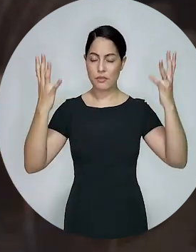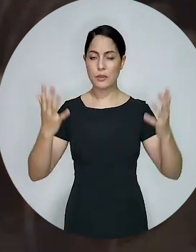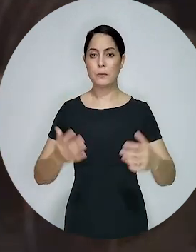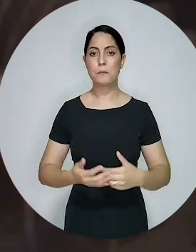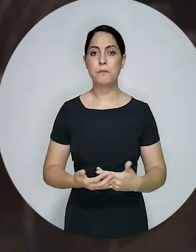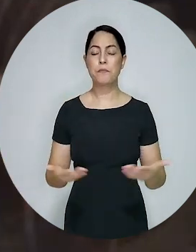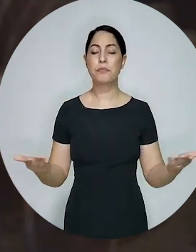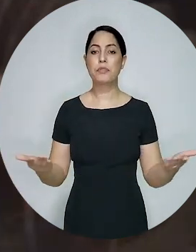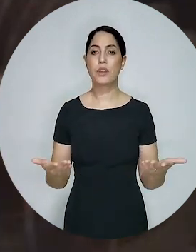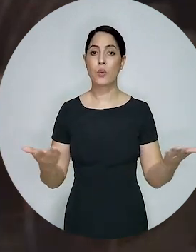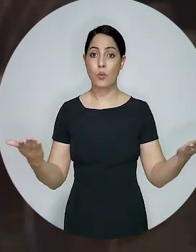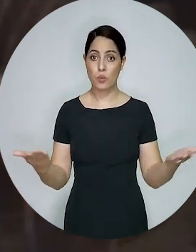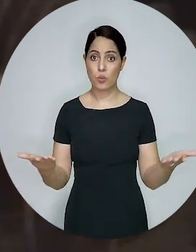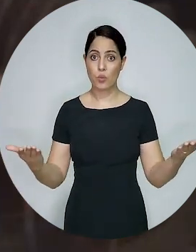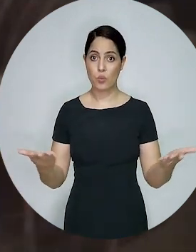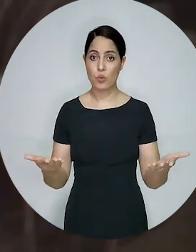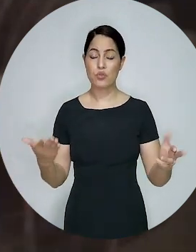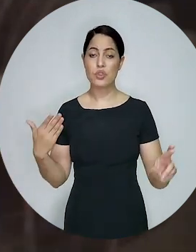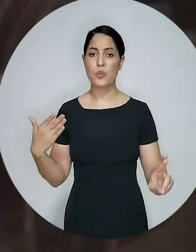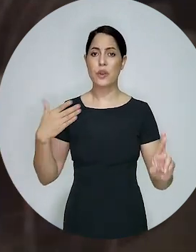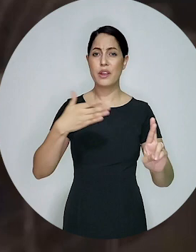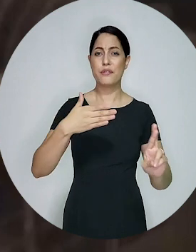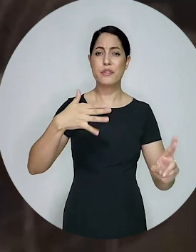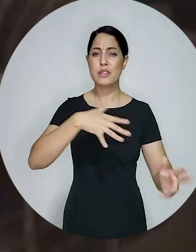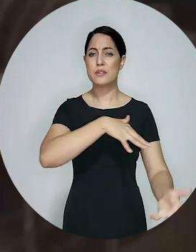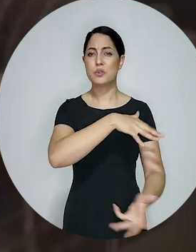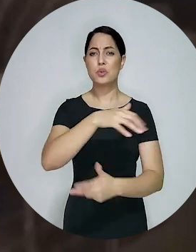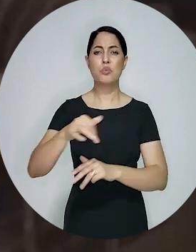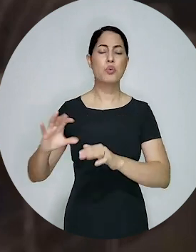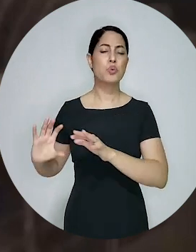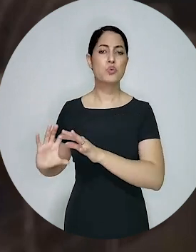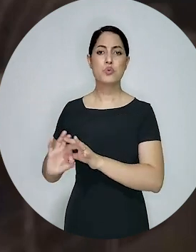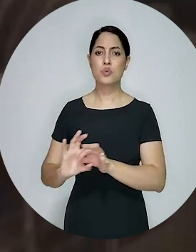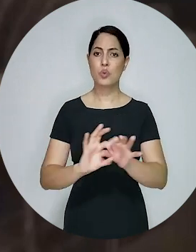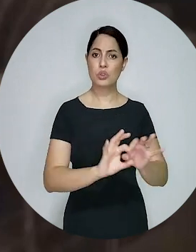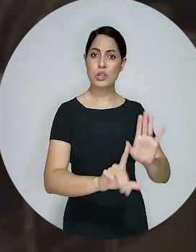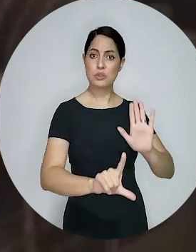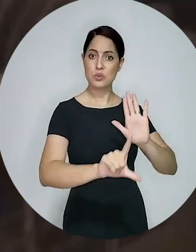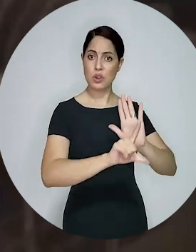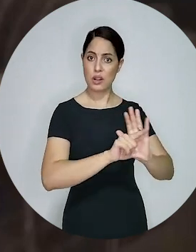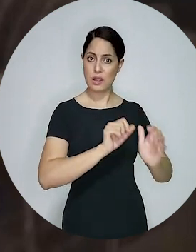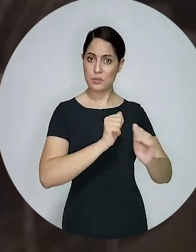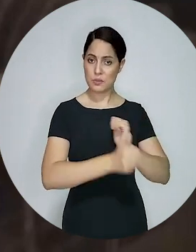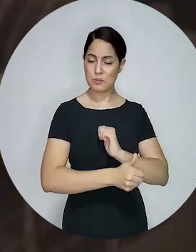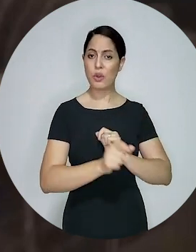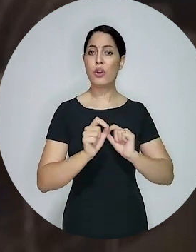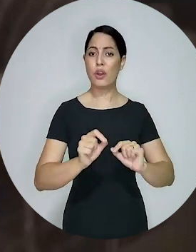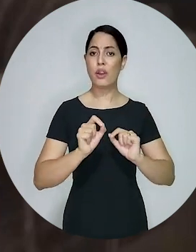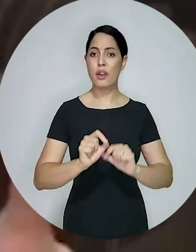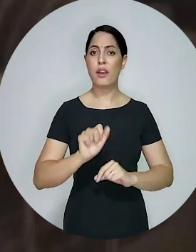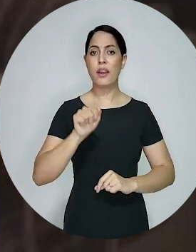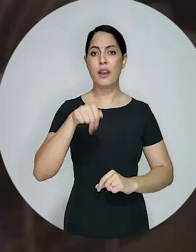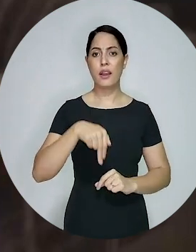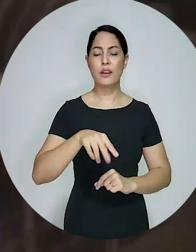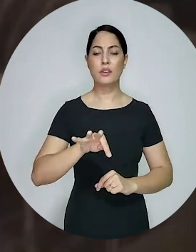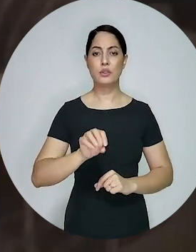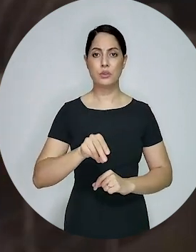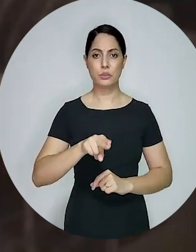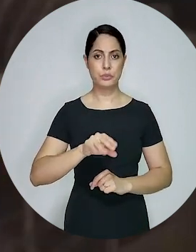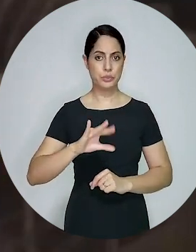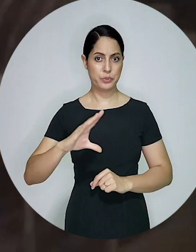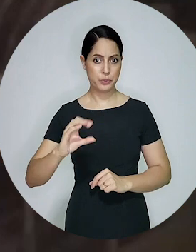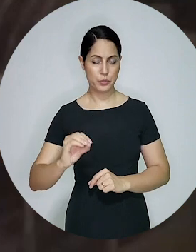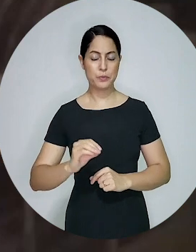privilégio de receber uma das maiores referências do mundo sobre a legislação do jogo, que é o Antônio,